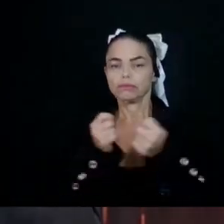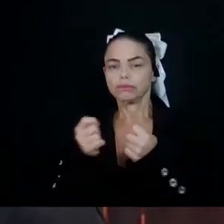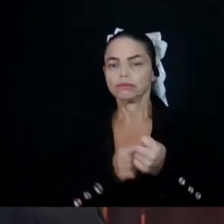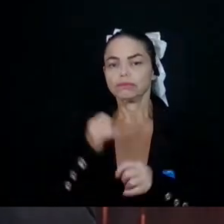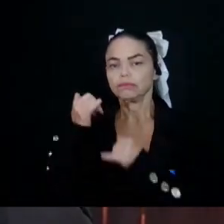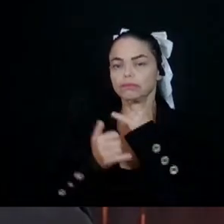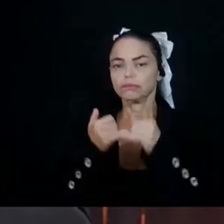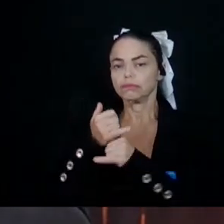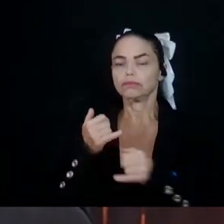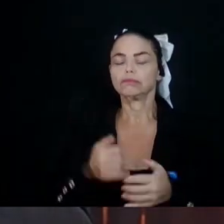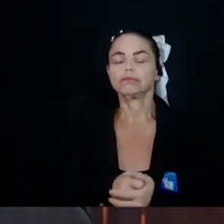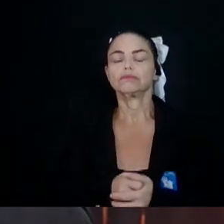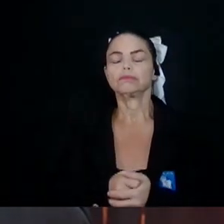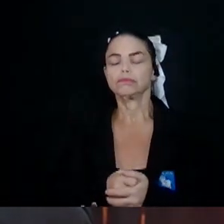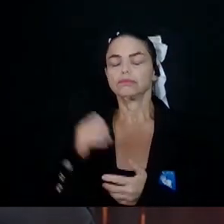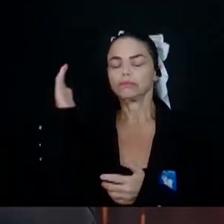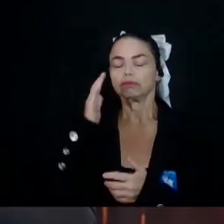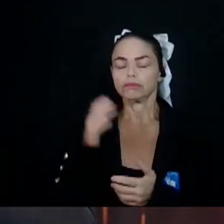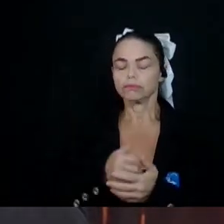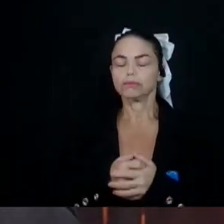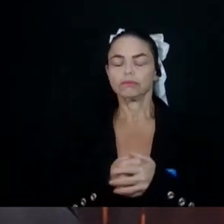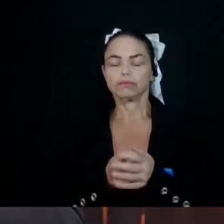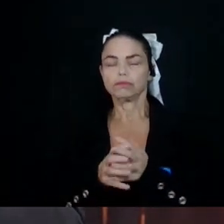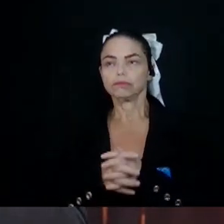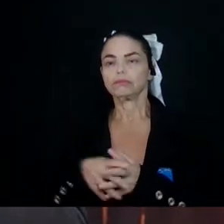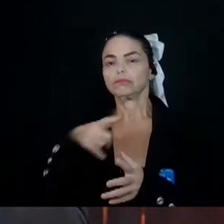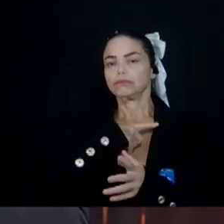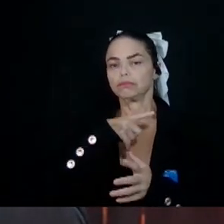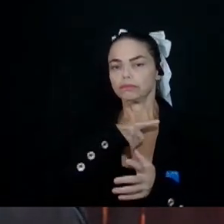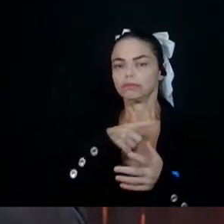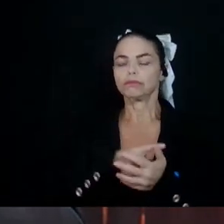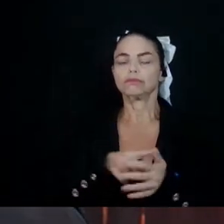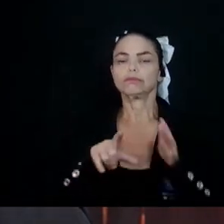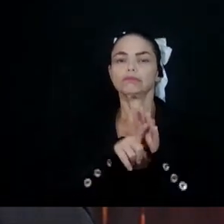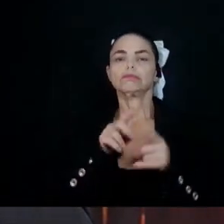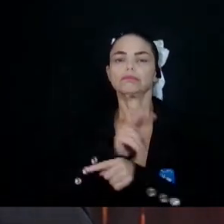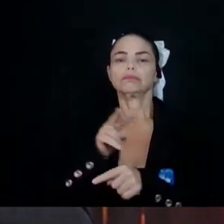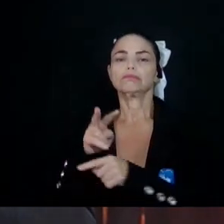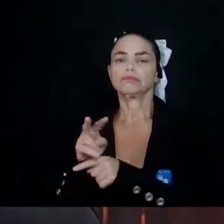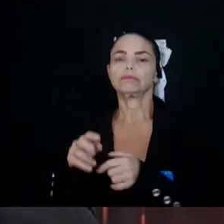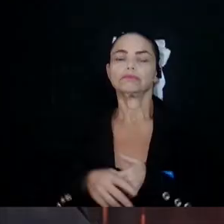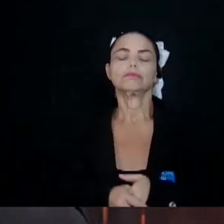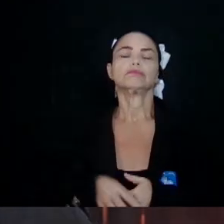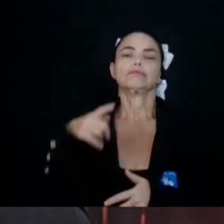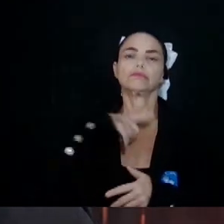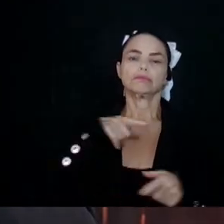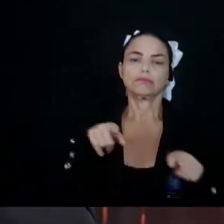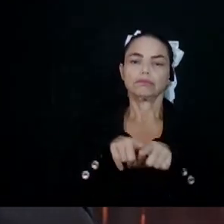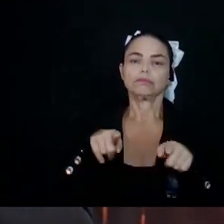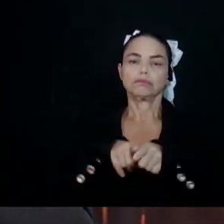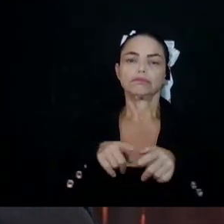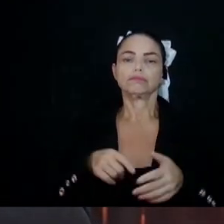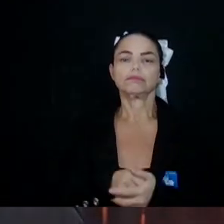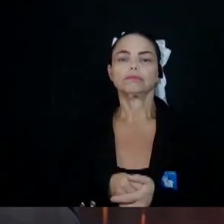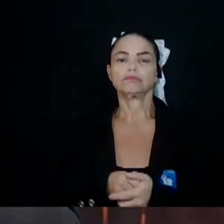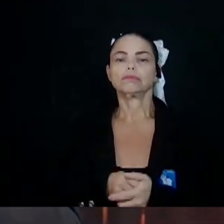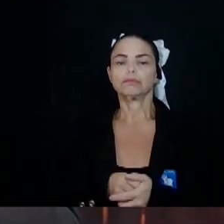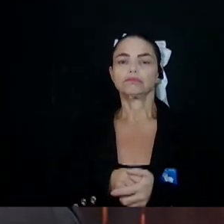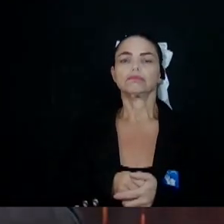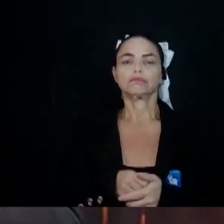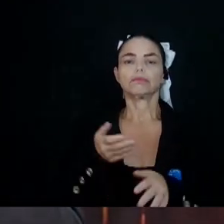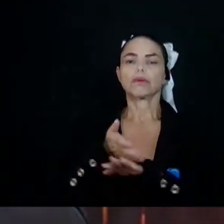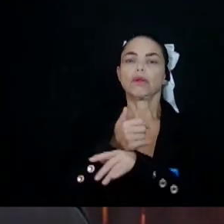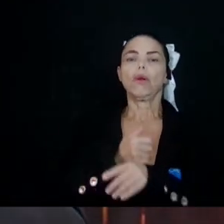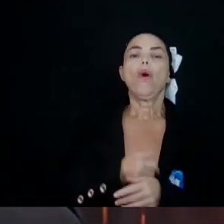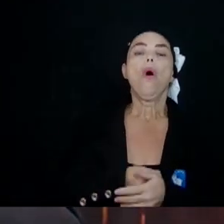Brasil. Nós tivemos o Marco Civil da Internet, nós tivemos a Lei Geral de Proteção de Dados, nós tivemos também a lei que antecedeu essa,